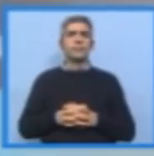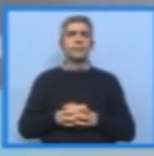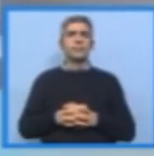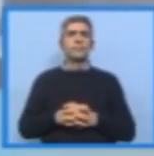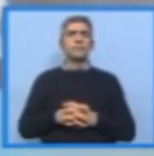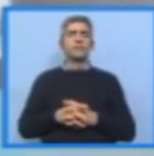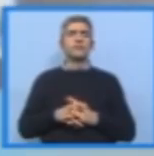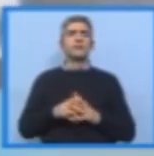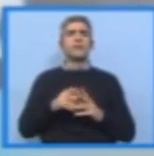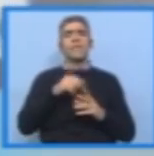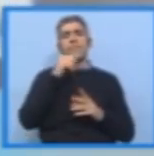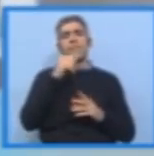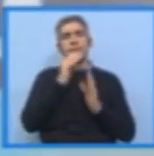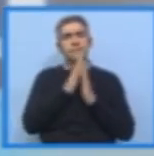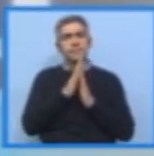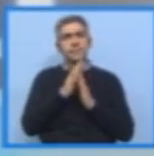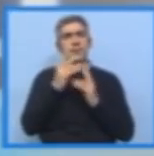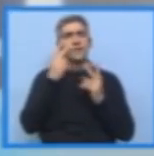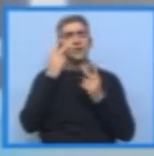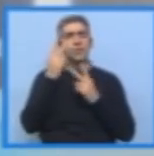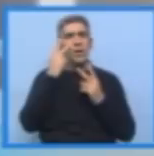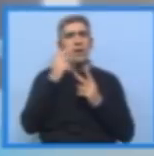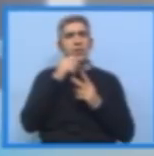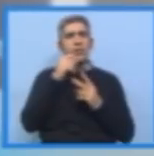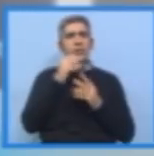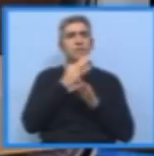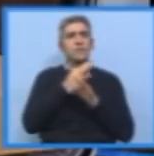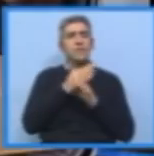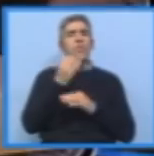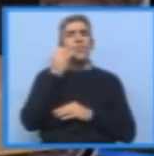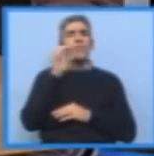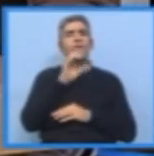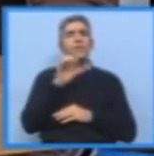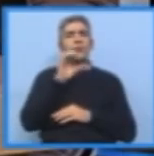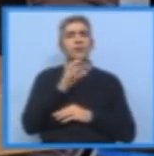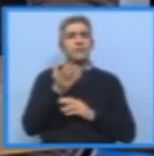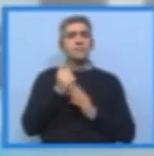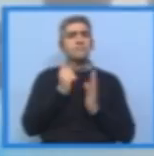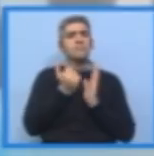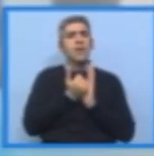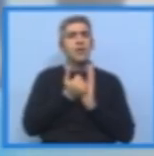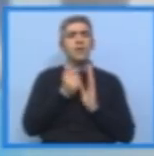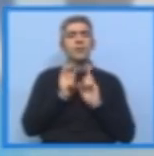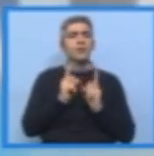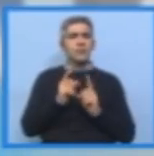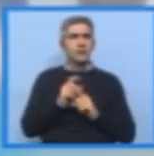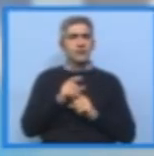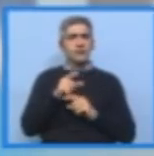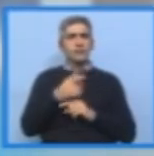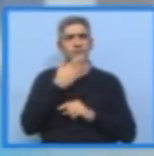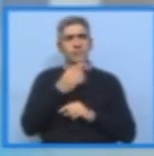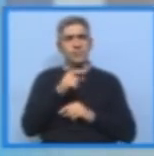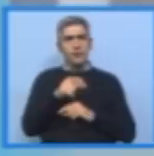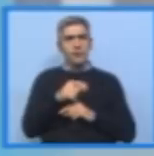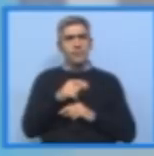dos ritos usados, da parte mais visual, celebrativa, o que é que marca então este